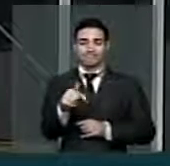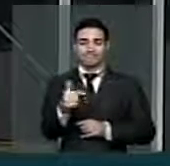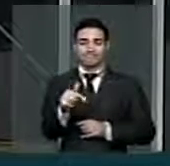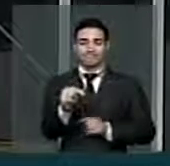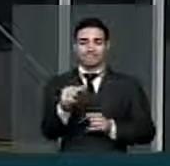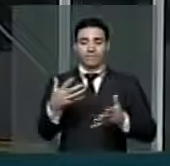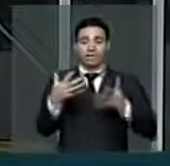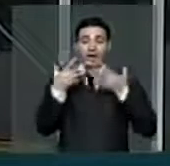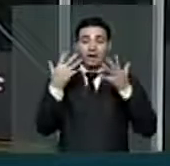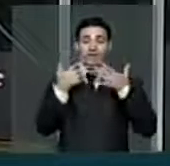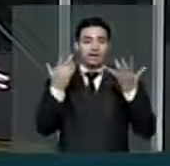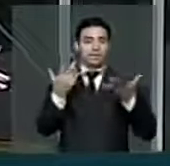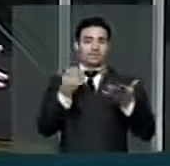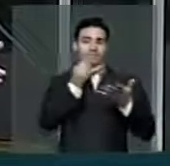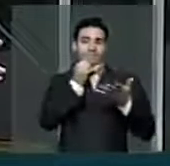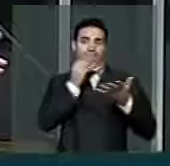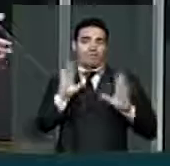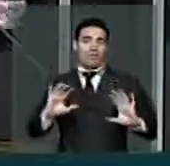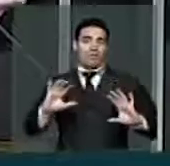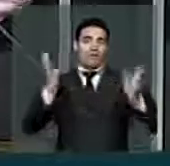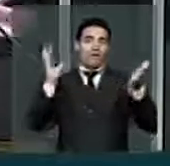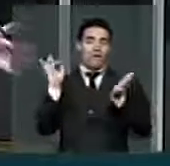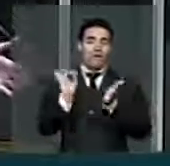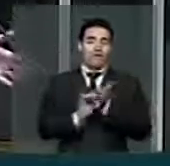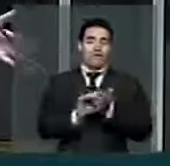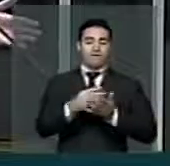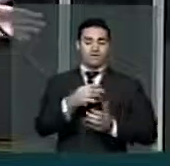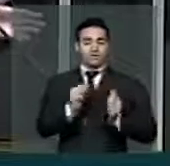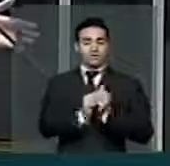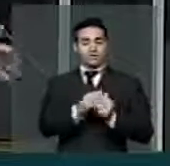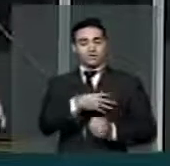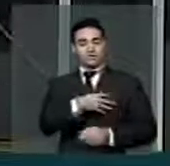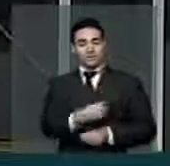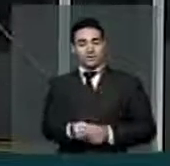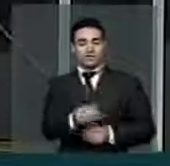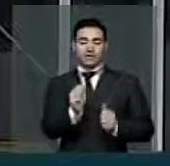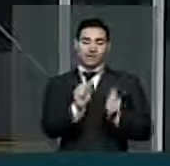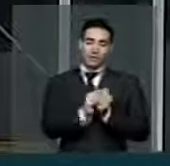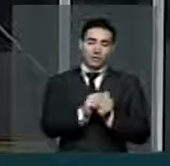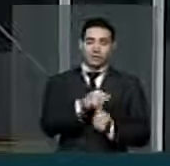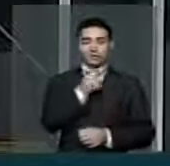a alegria de comemorá-lo com a sua filha, com o seu filho,